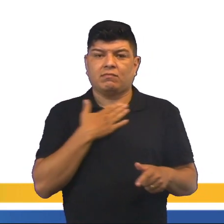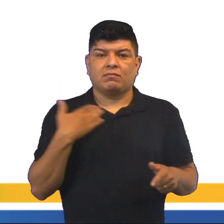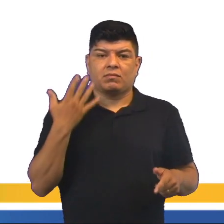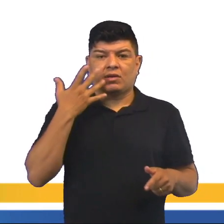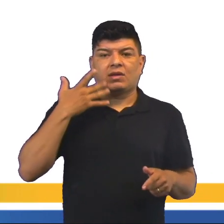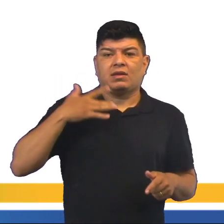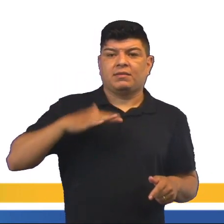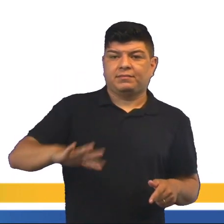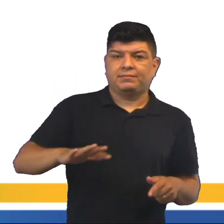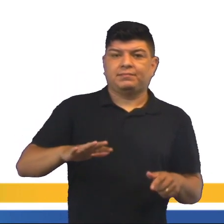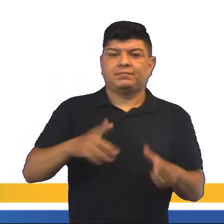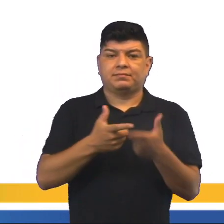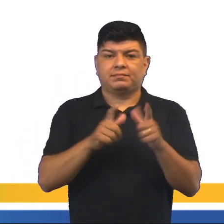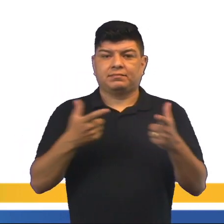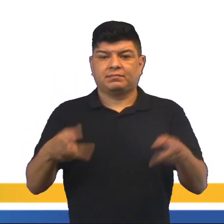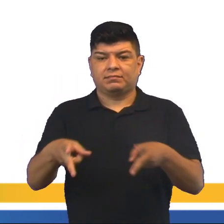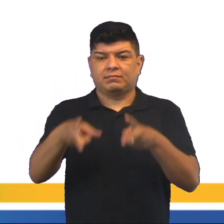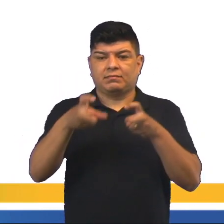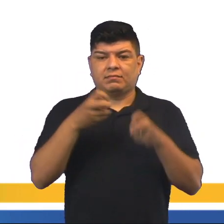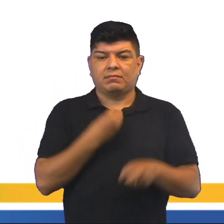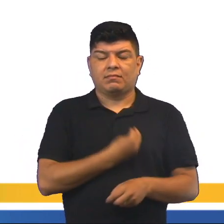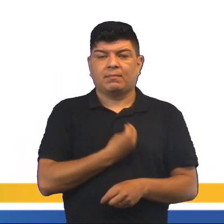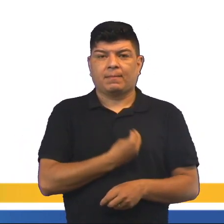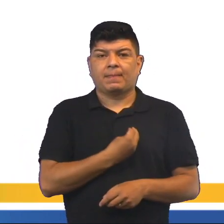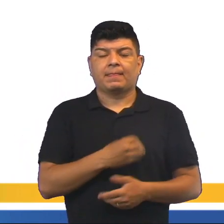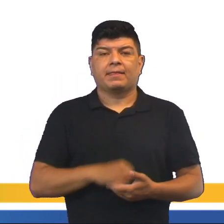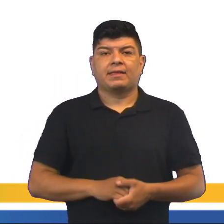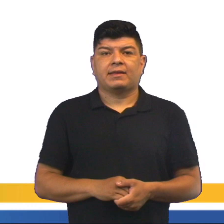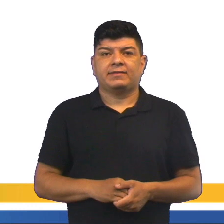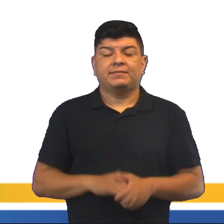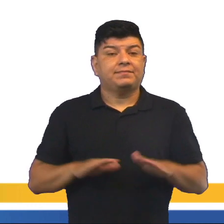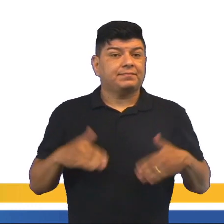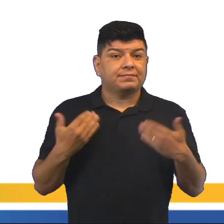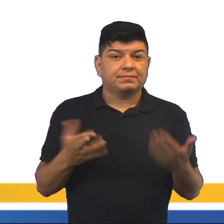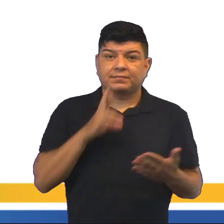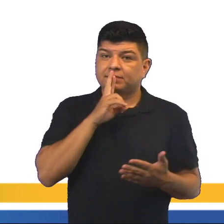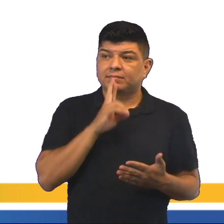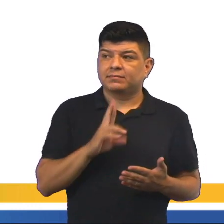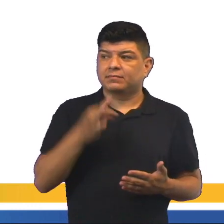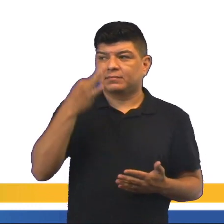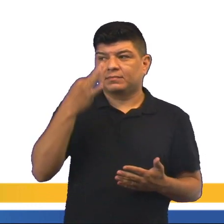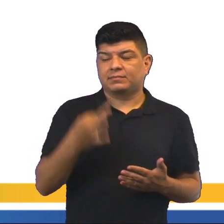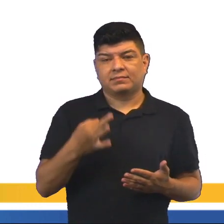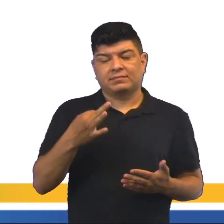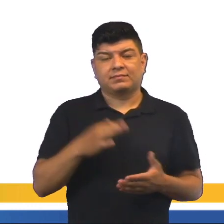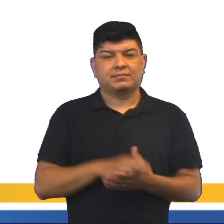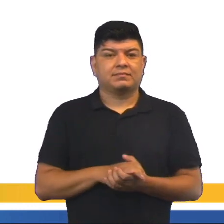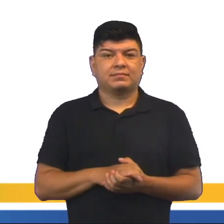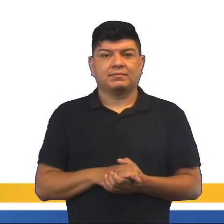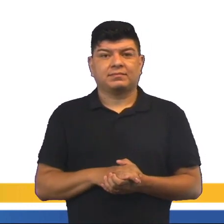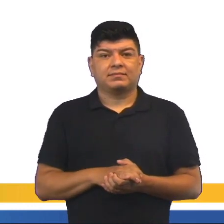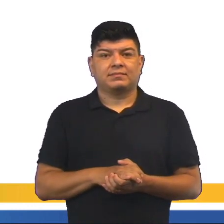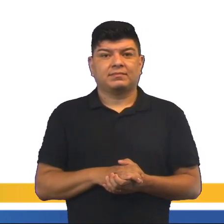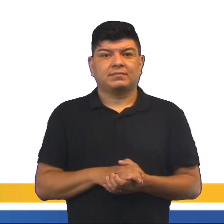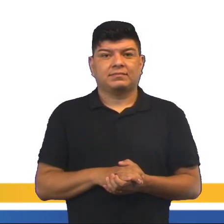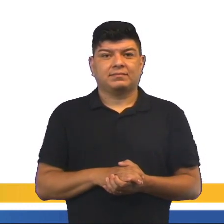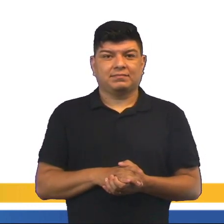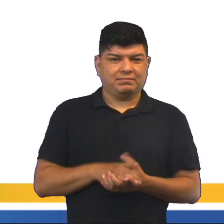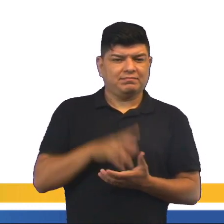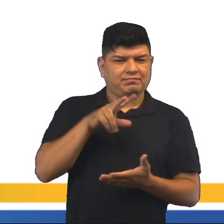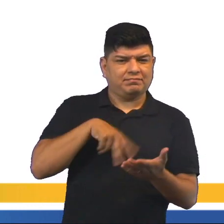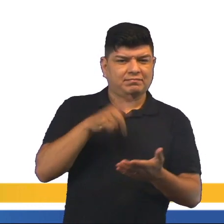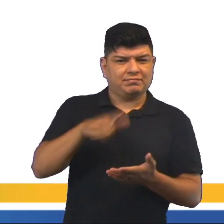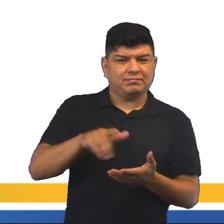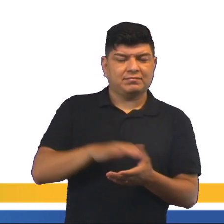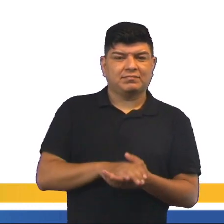mortalidade infantil e a elevada expectativa de vida. Qual seria, gente, a alternativa correta? Deu mais aquela